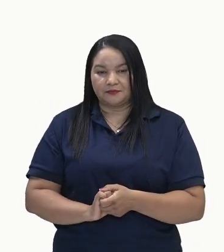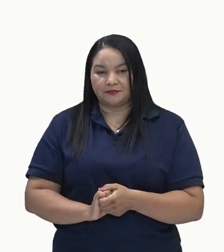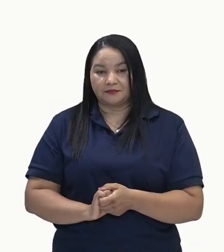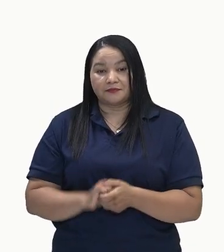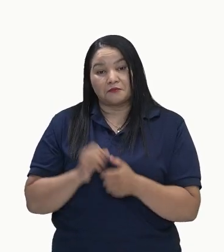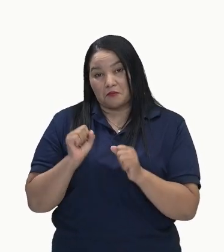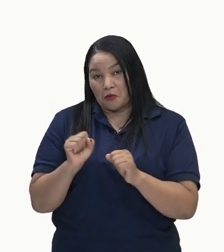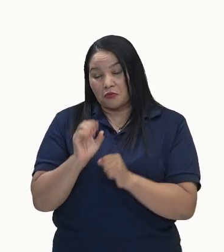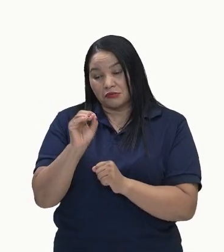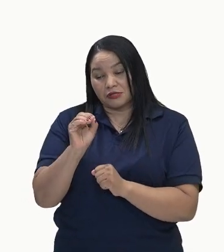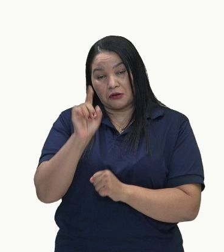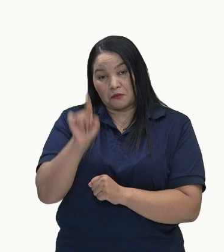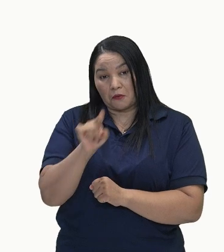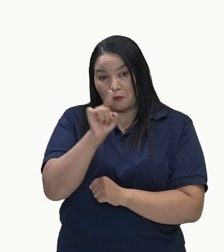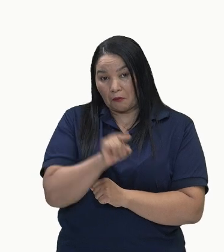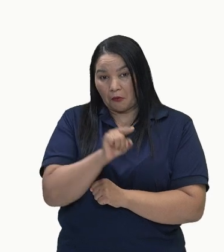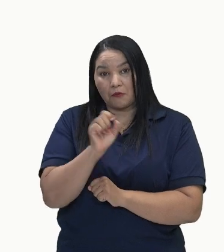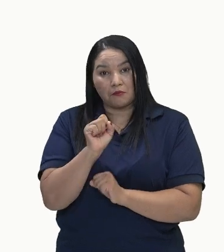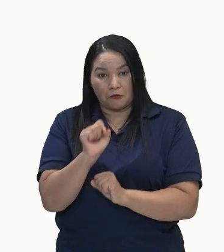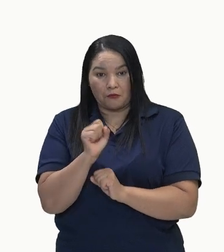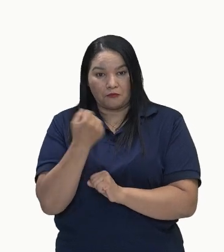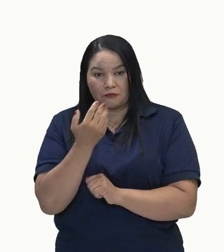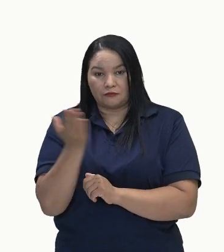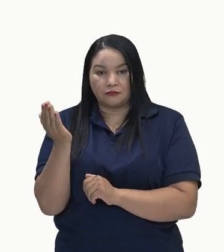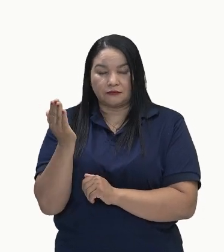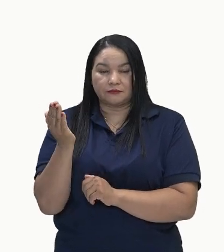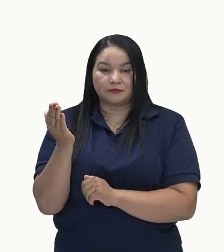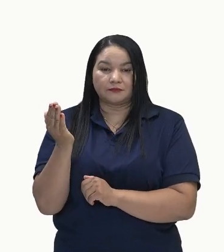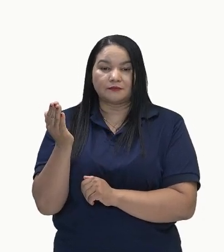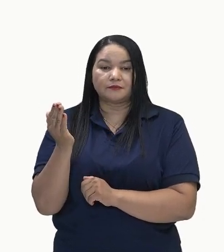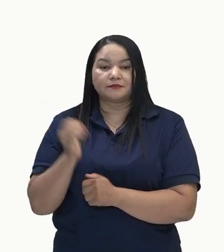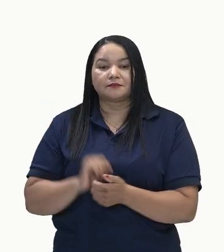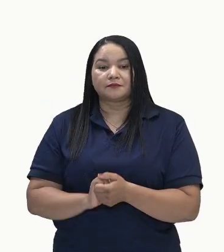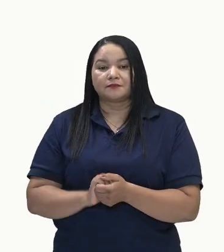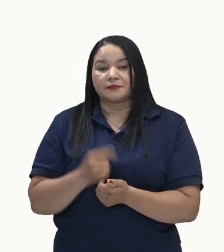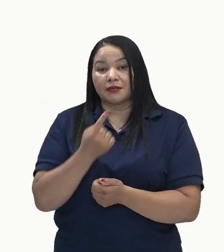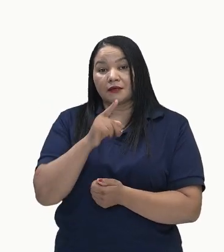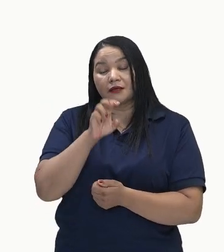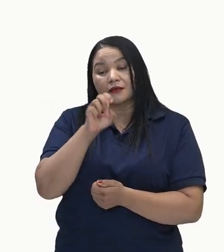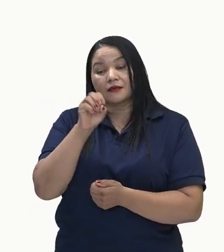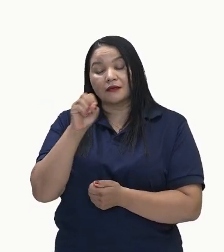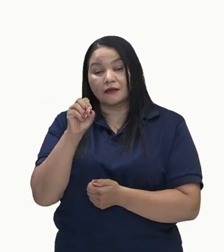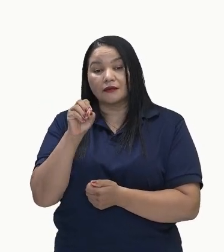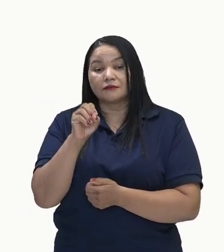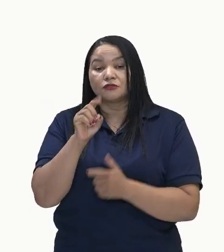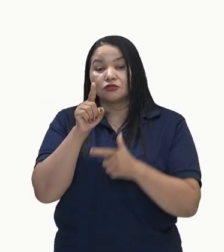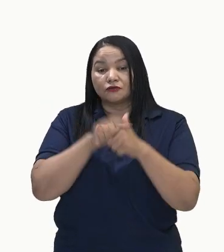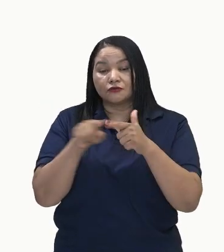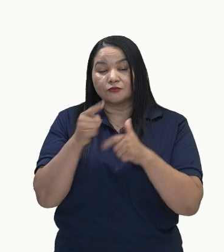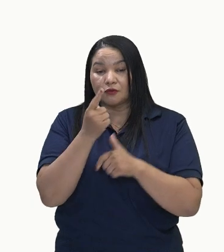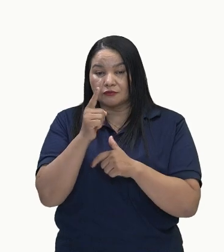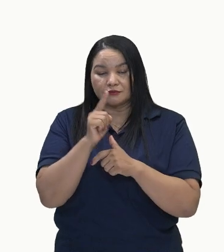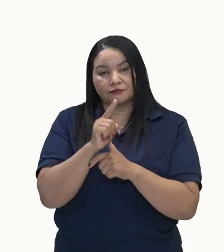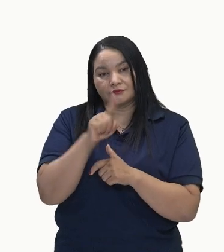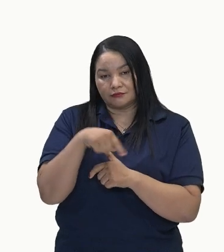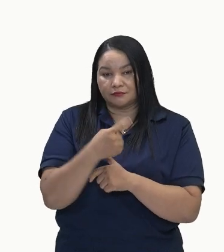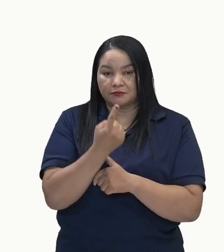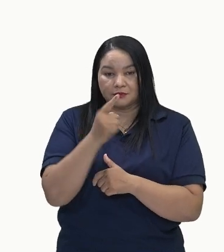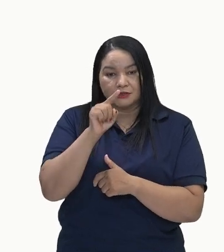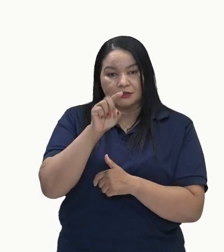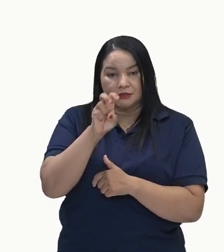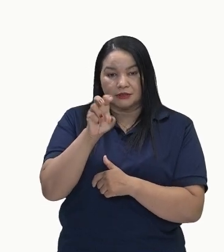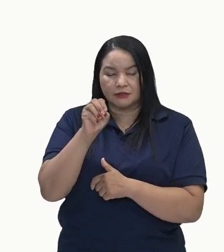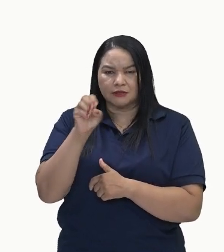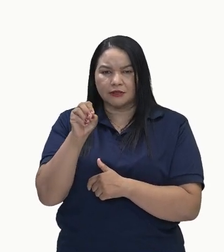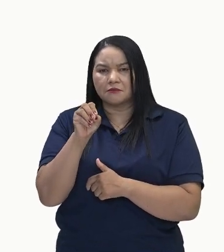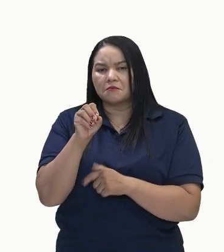zero com isso. Certo? Ficou então 1.500 dividido por 1 é 1.500. Por que o